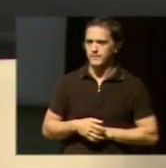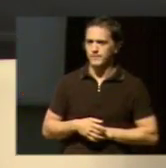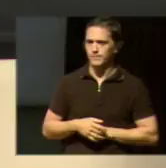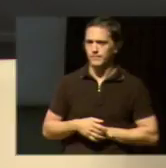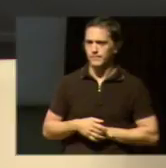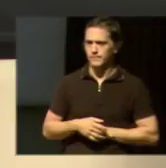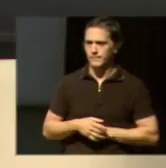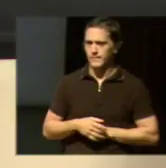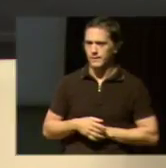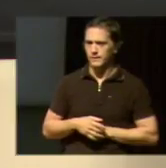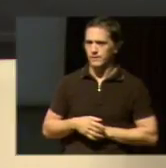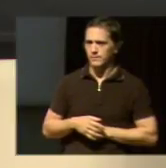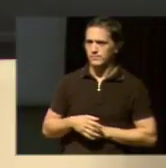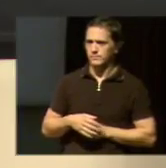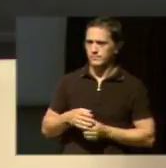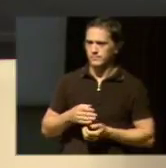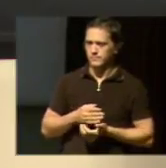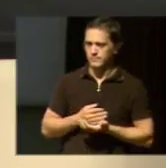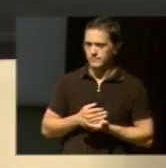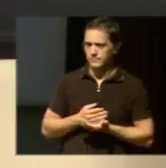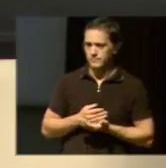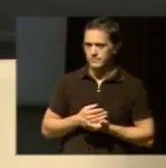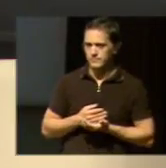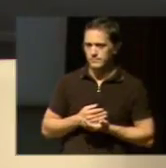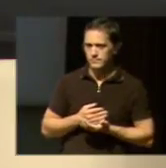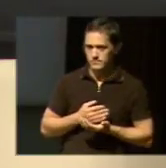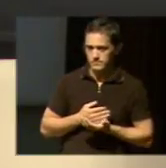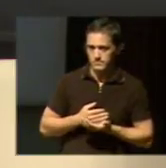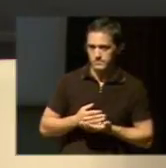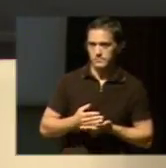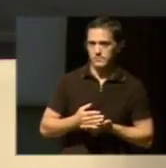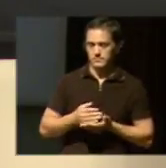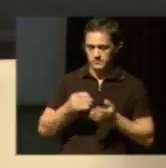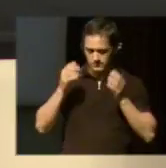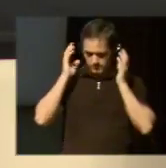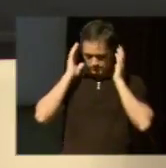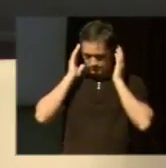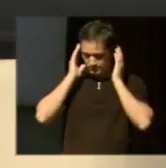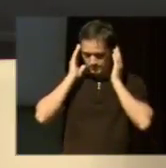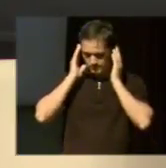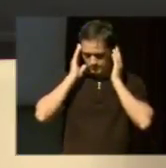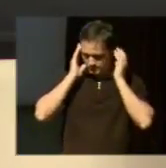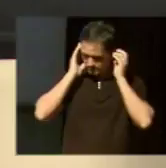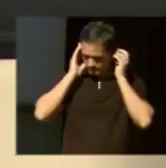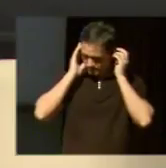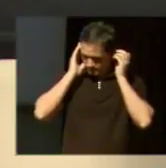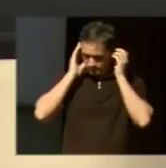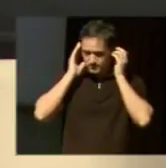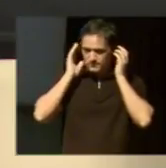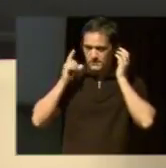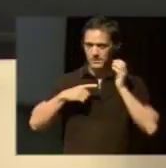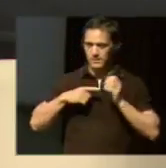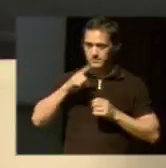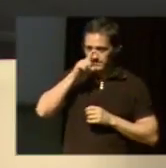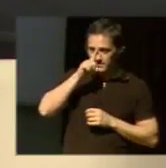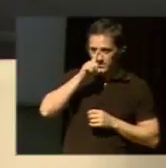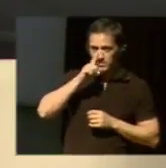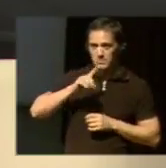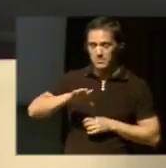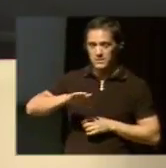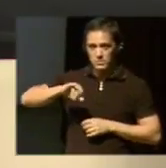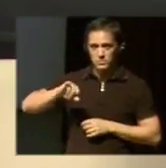como no começo, temos essa cabeça de Janus com riscos e oportunidades. Nós, gerontólogos,